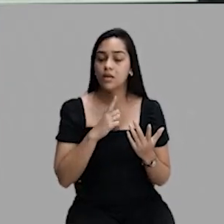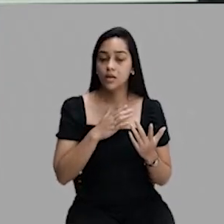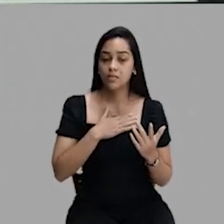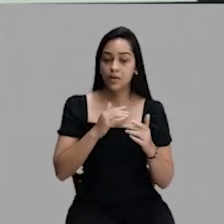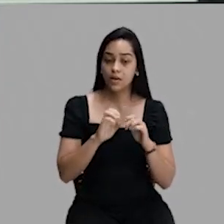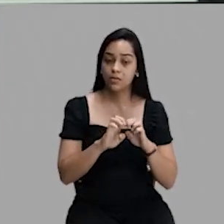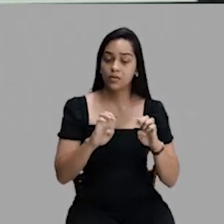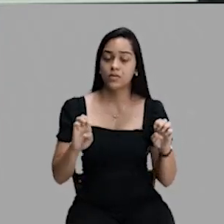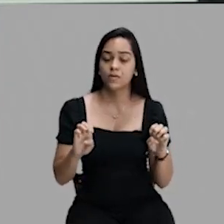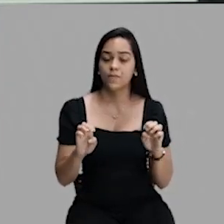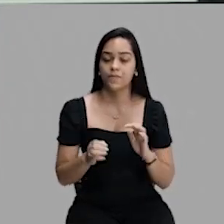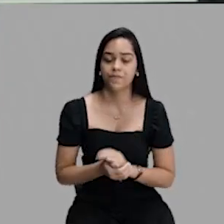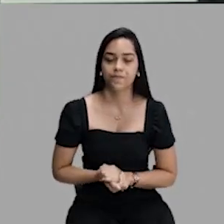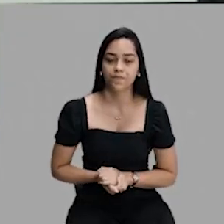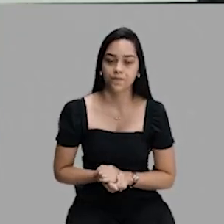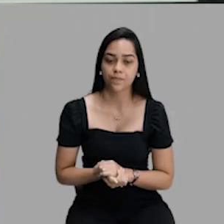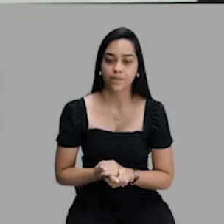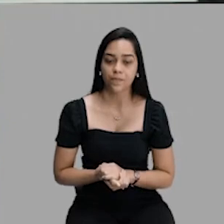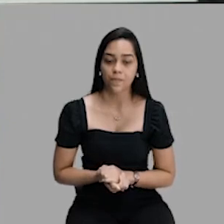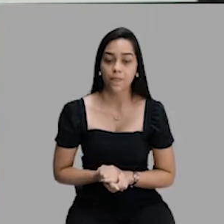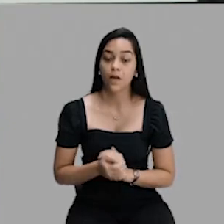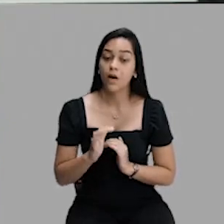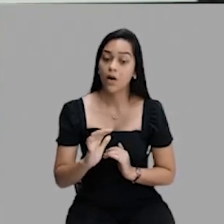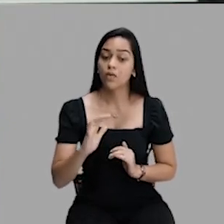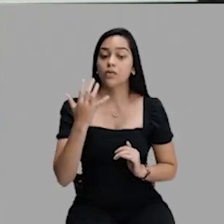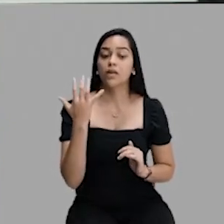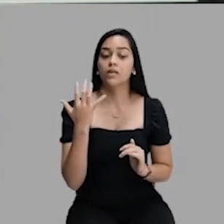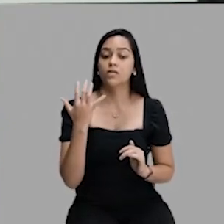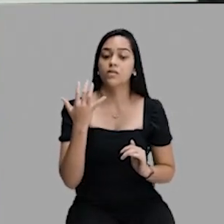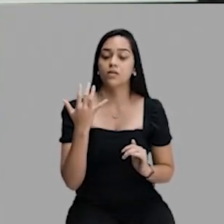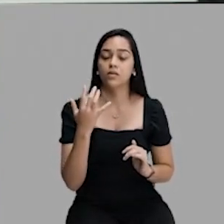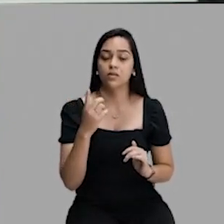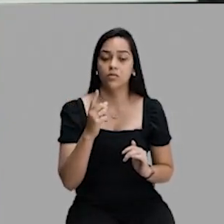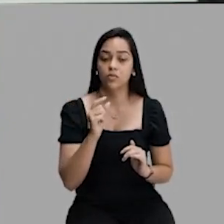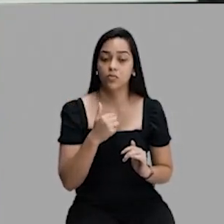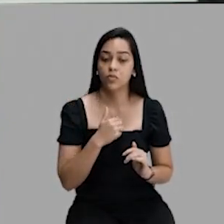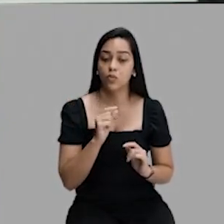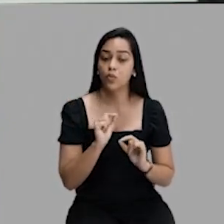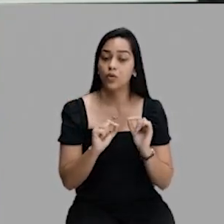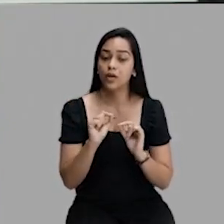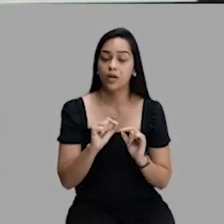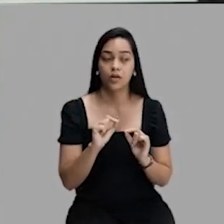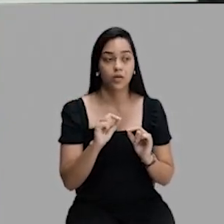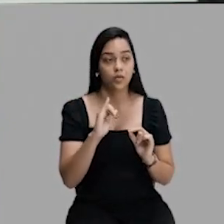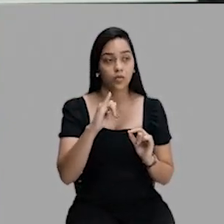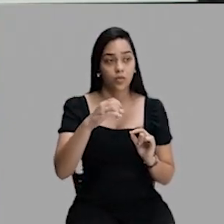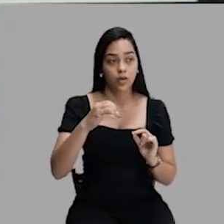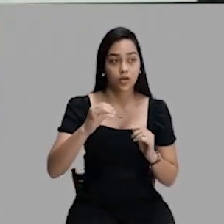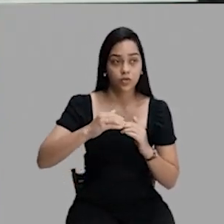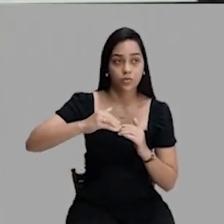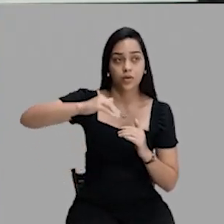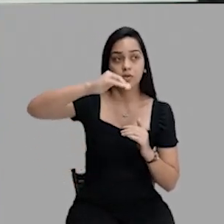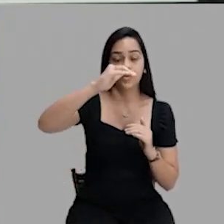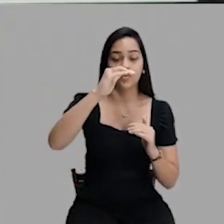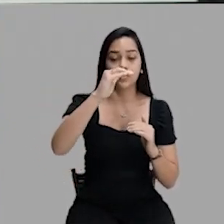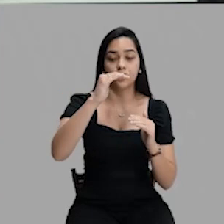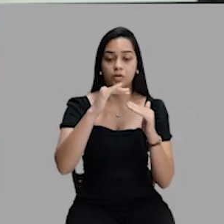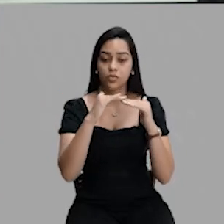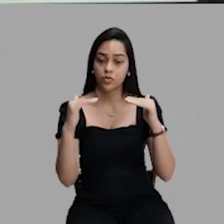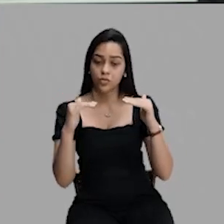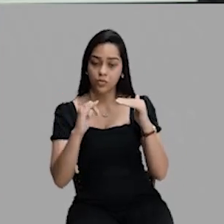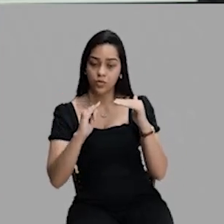na minha equação, tá? Então, quando acontece do meu eixo maior estar sobre o eixo